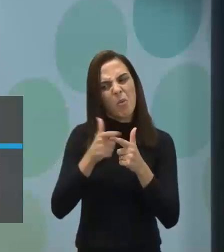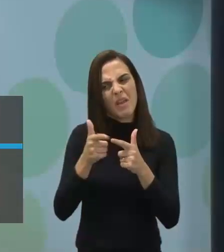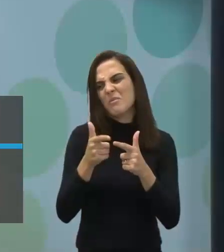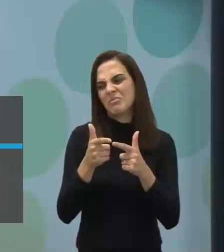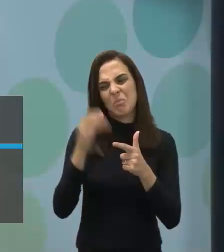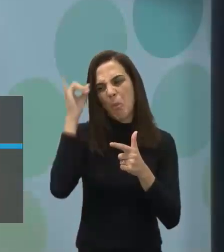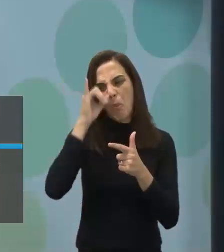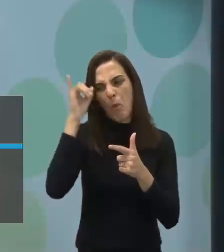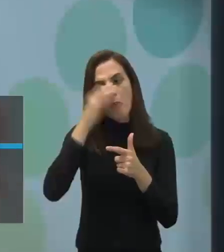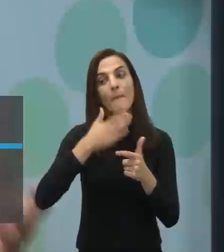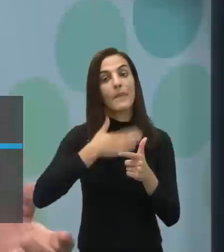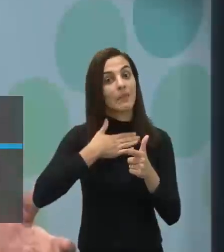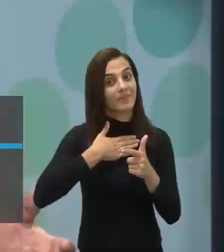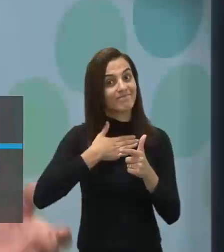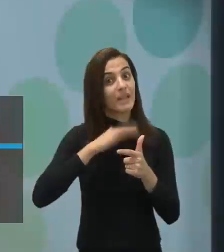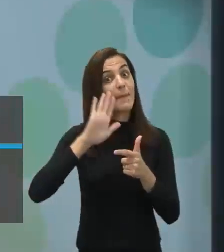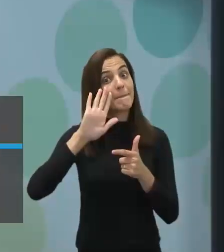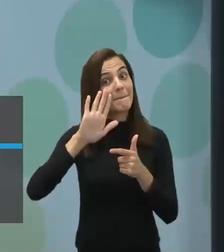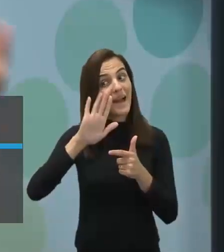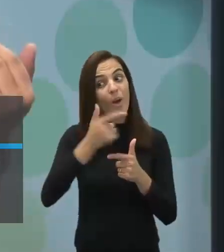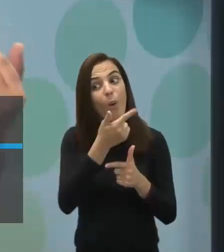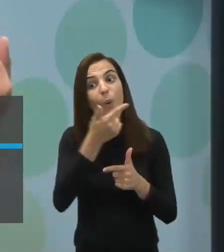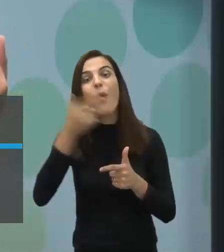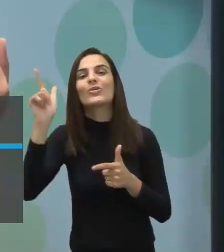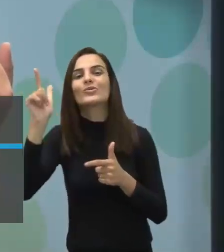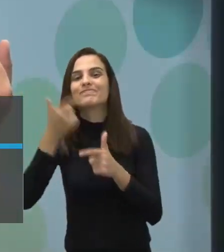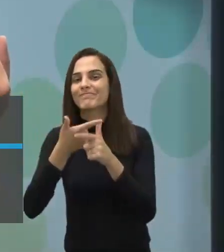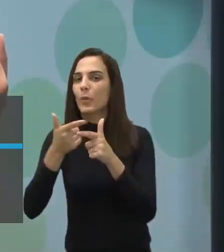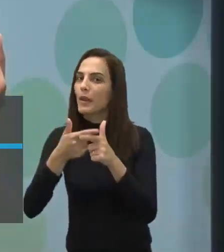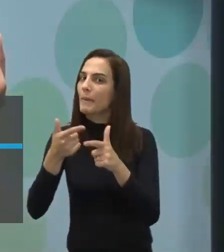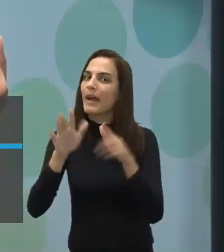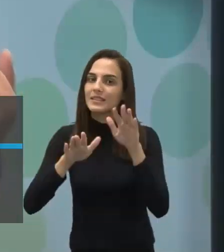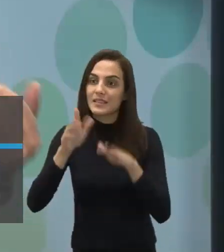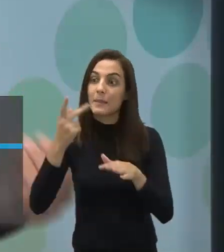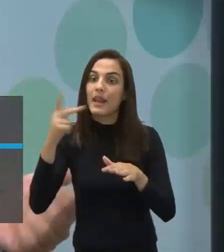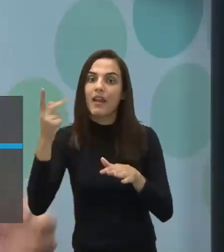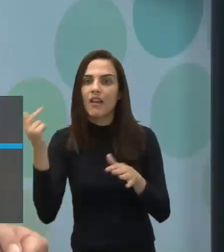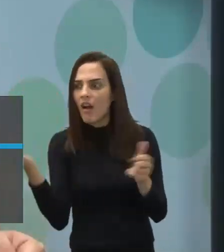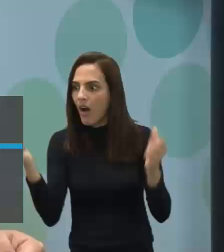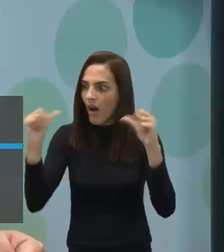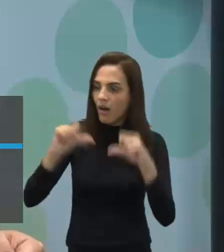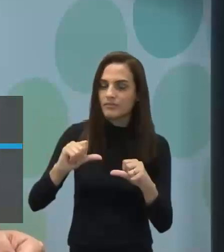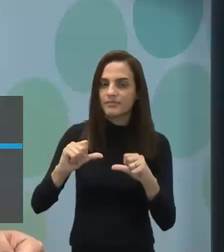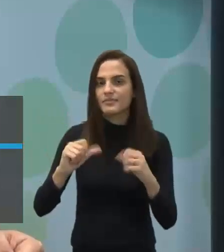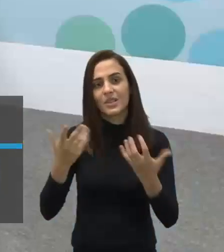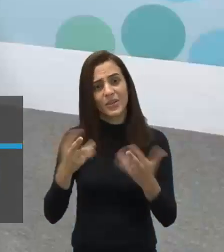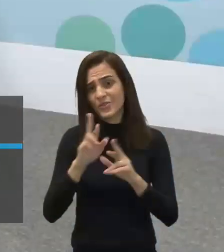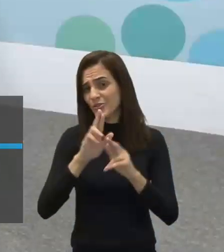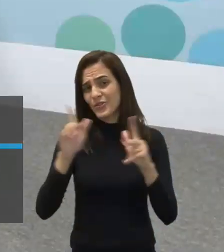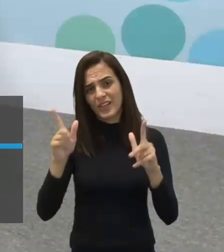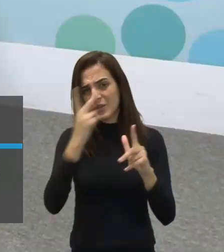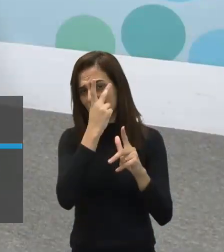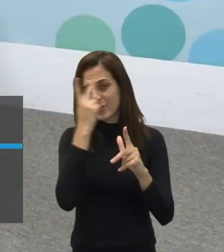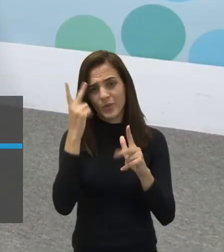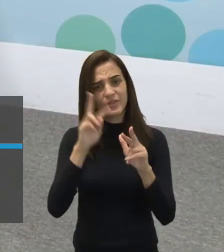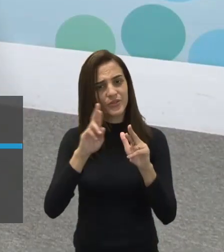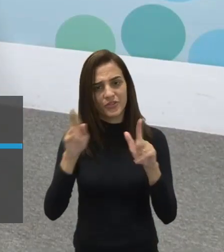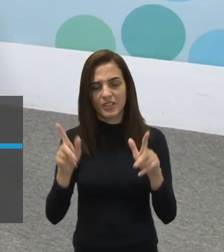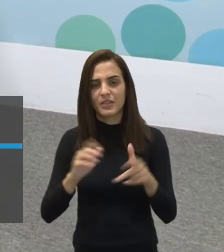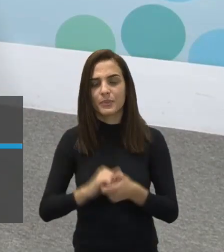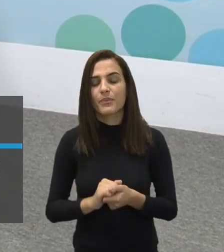né? De repente, para o outro é o pior problema do mundo, porque o nível de tolerância dele é diferente. As pessoas têm, por exemplo,